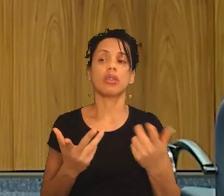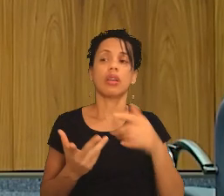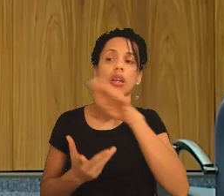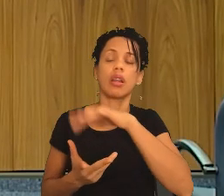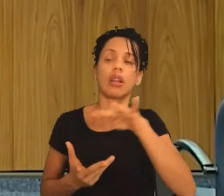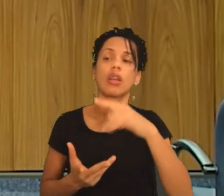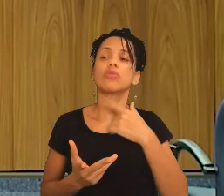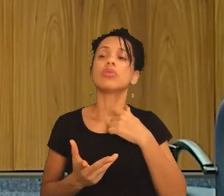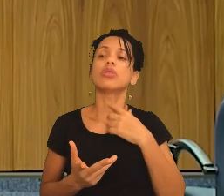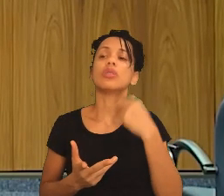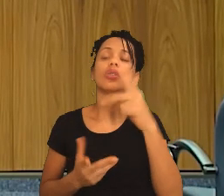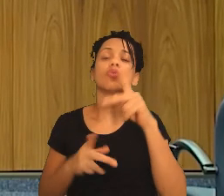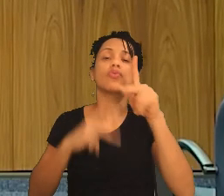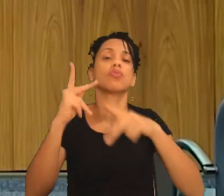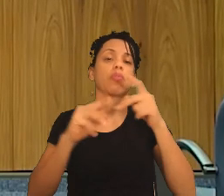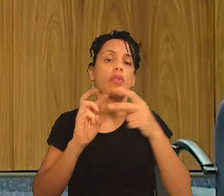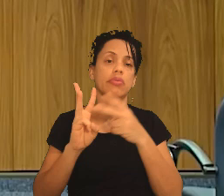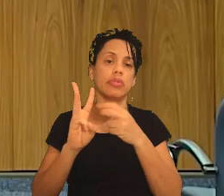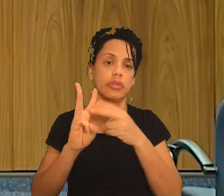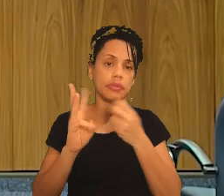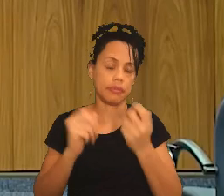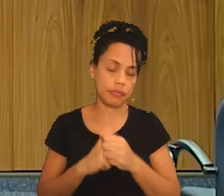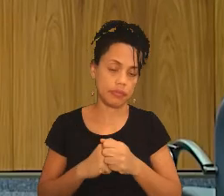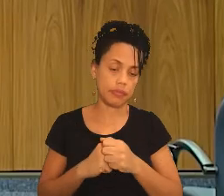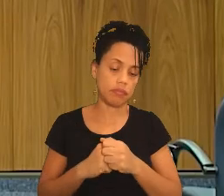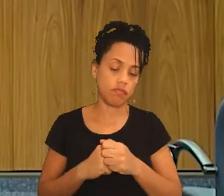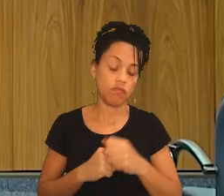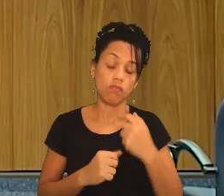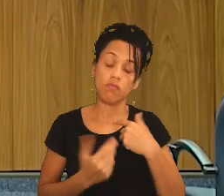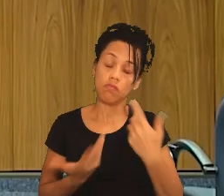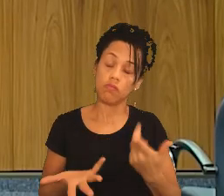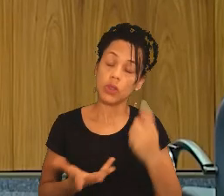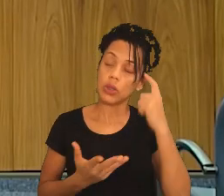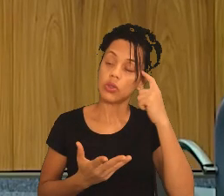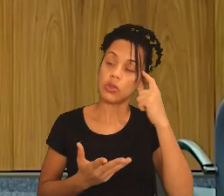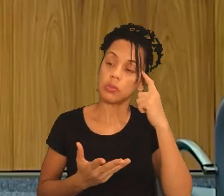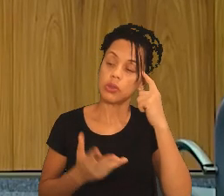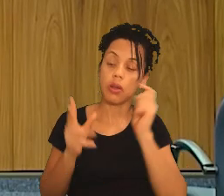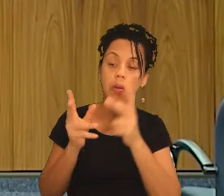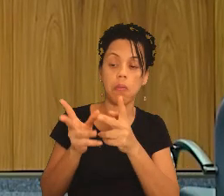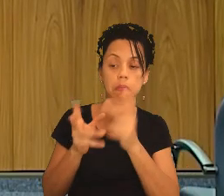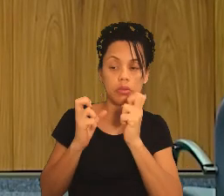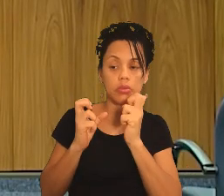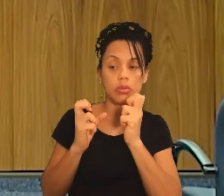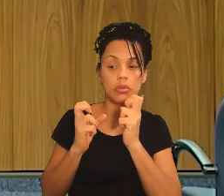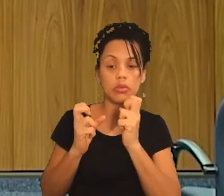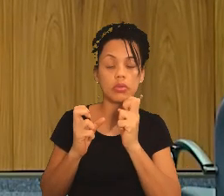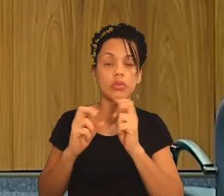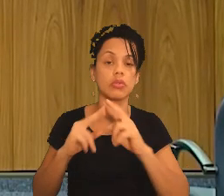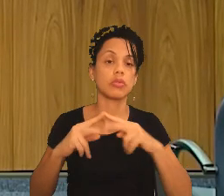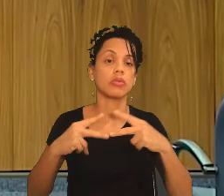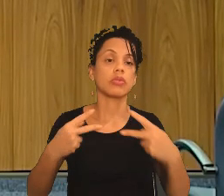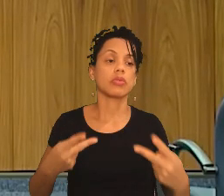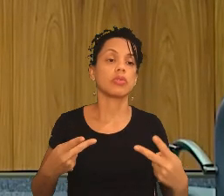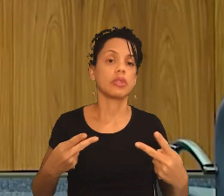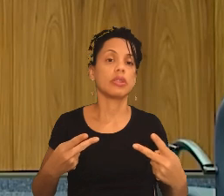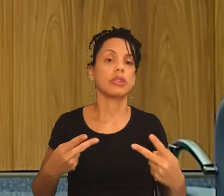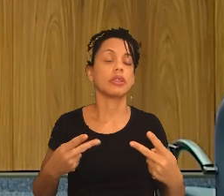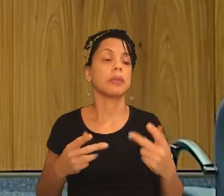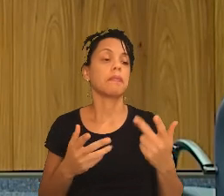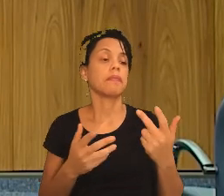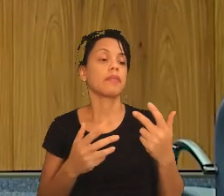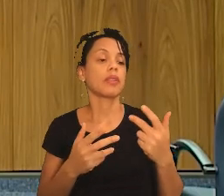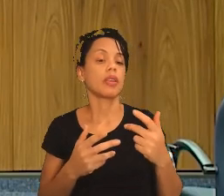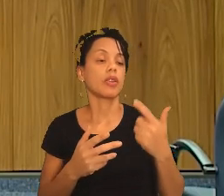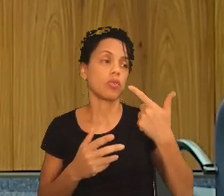do grupo, a gente pensava o que a gente pode fazer, o que seria interessante, o que, de certa forma, atenderia a um